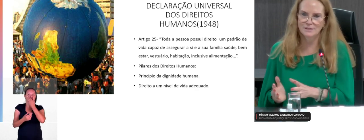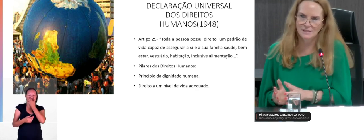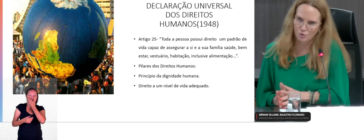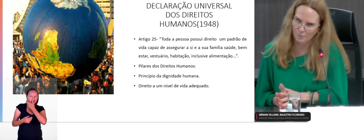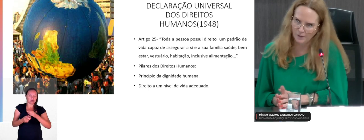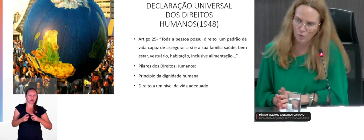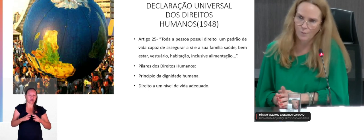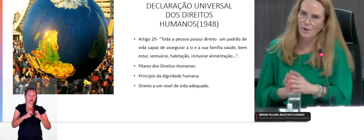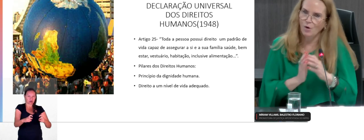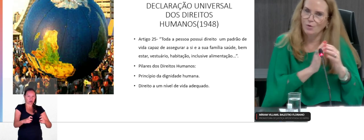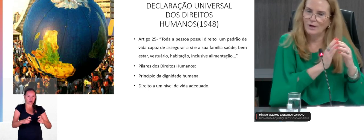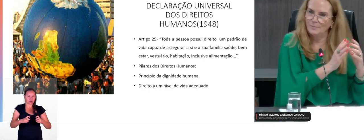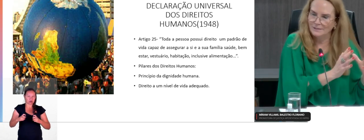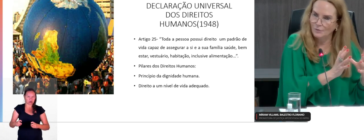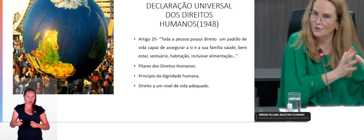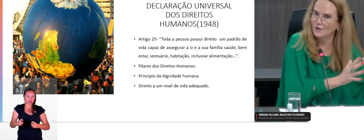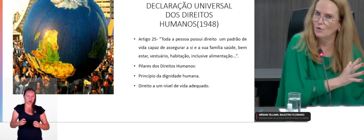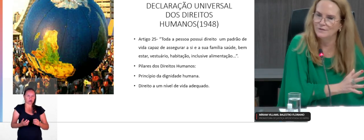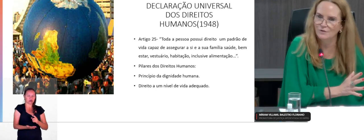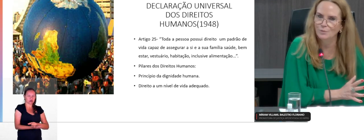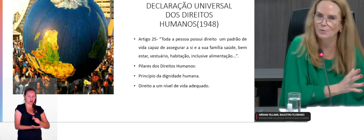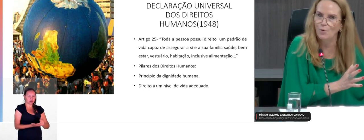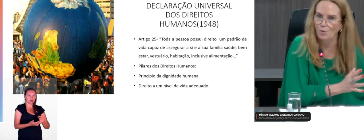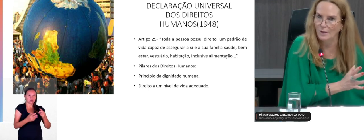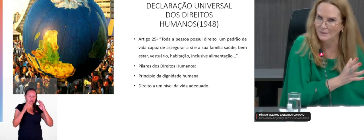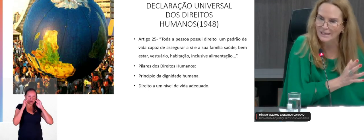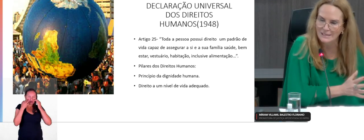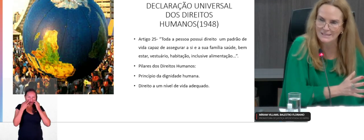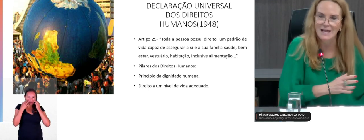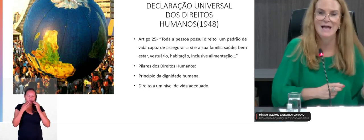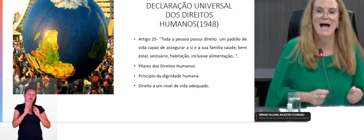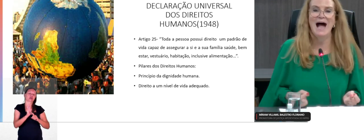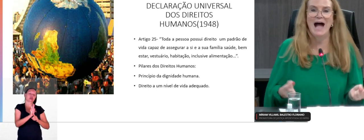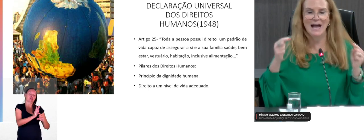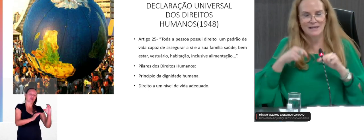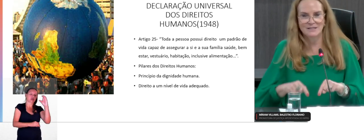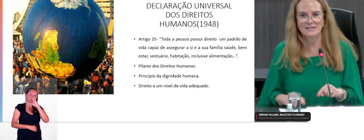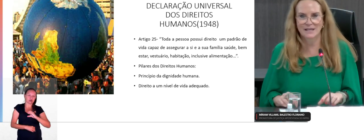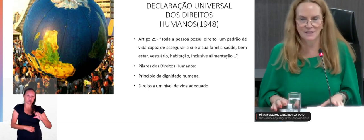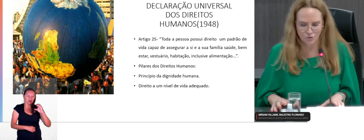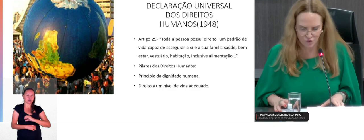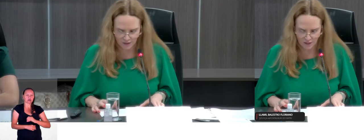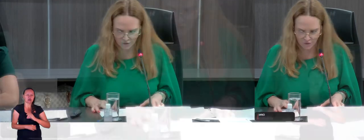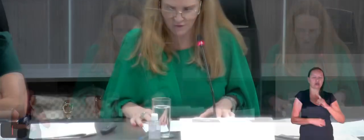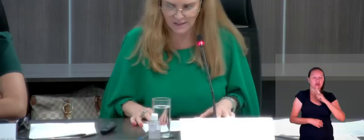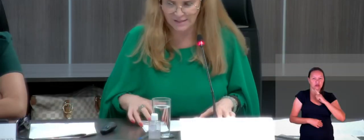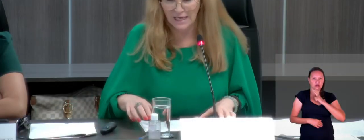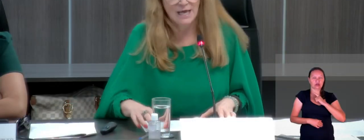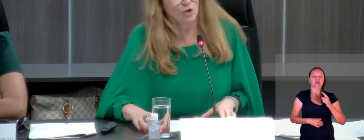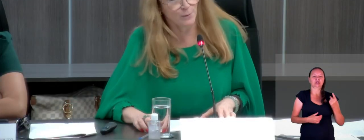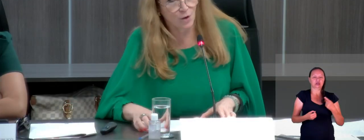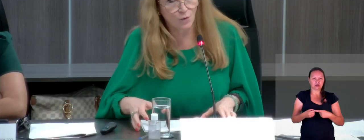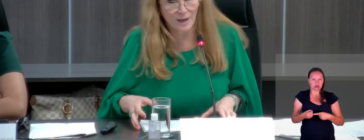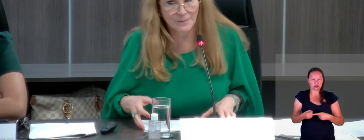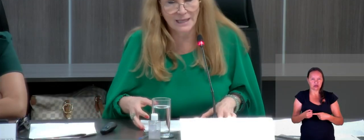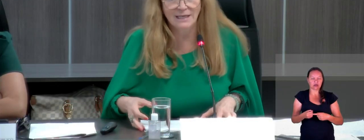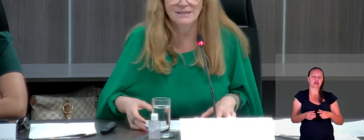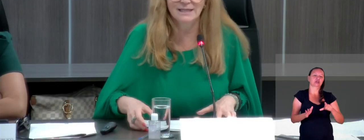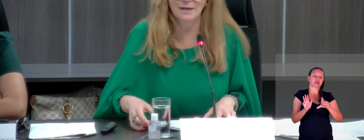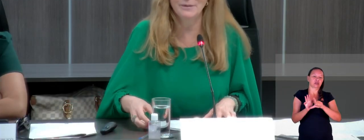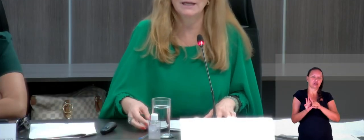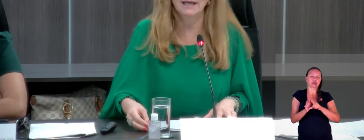reconhecido pelo bloco não fosse reconhecido pelo bloco capitalista a existência dos direitos sociais e o bloco